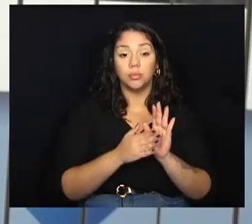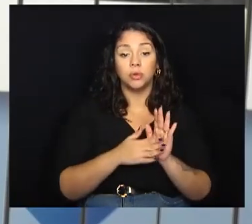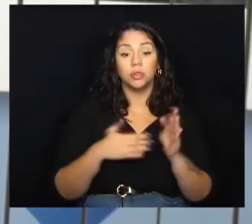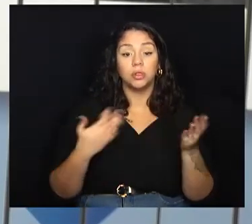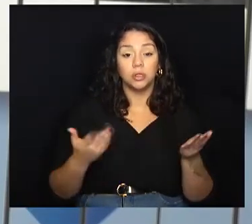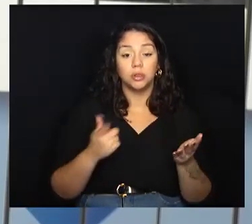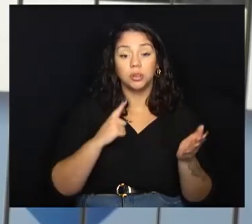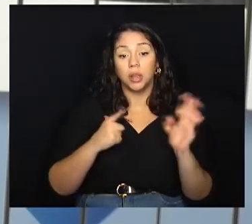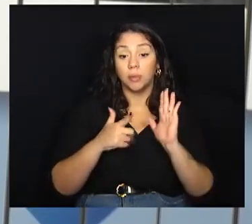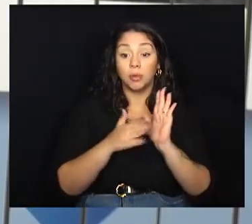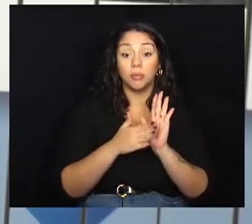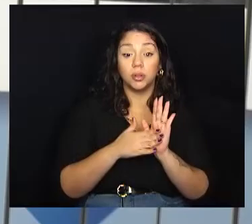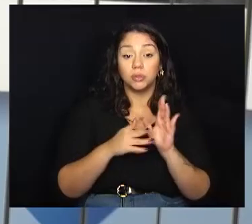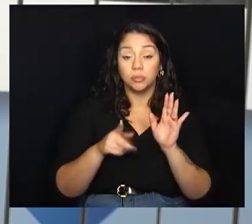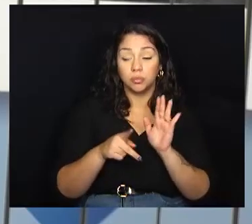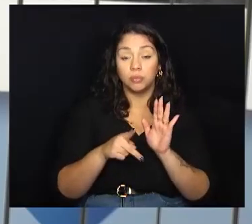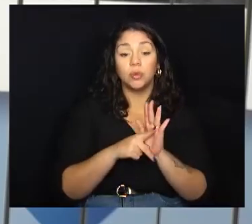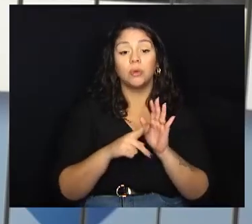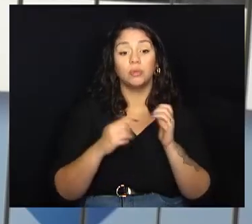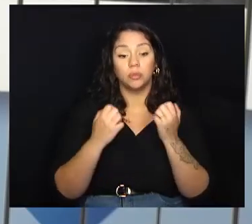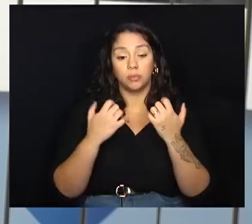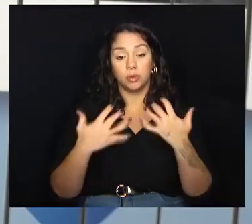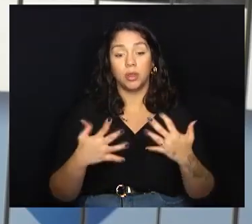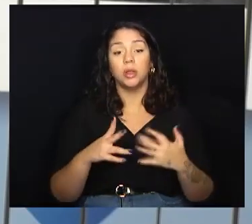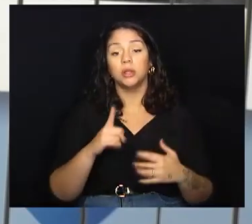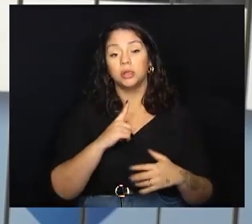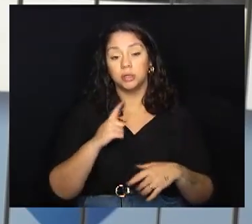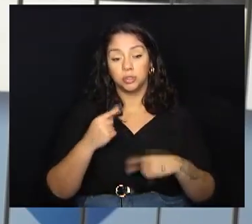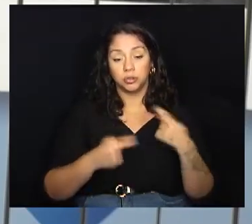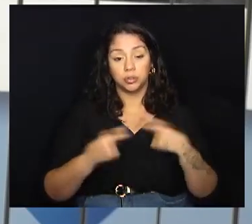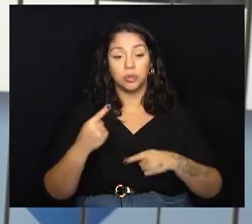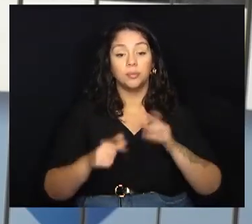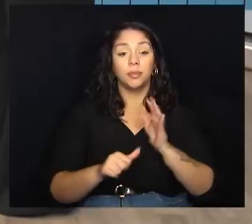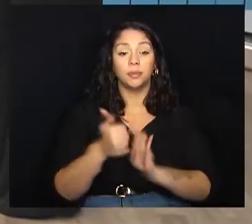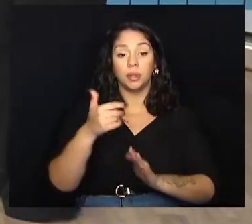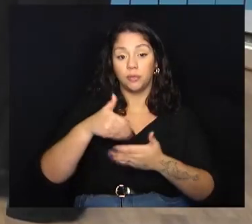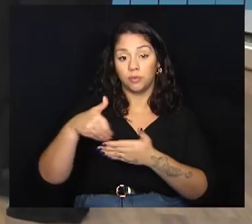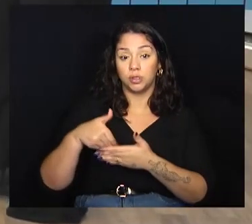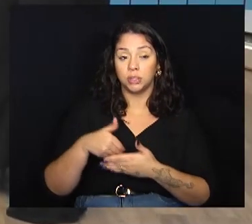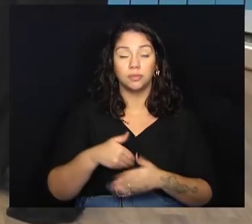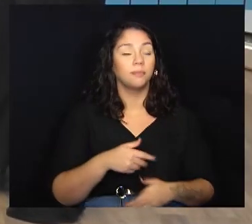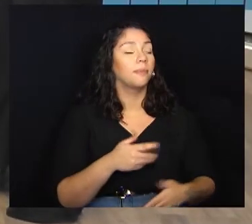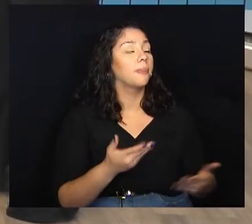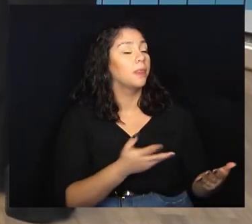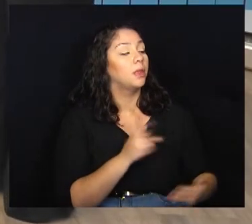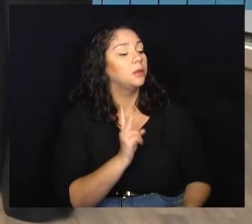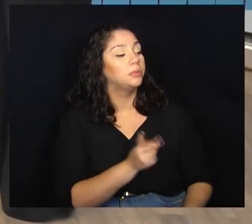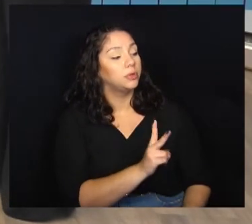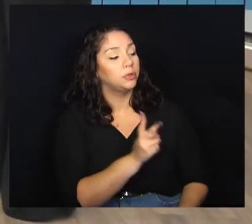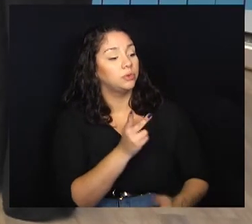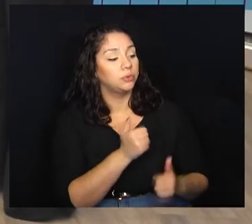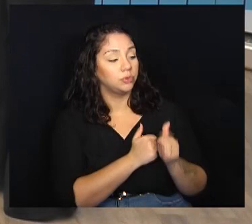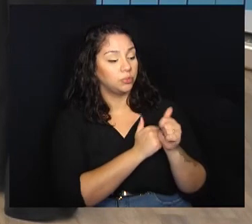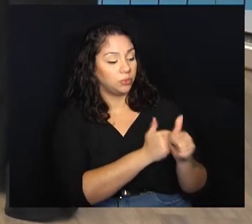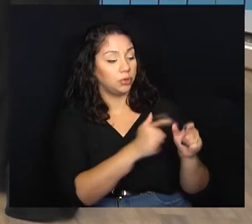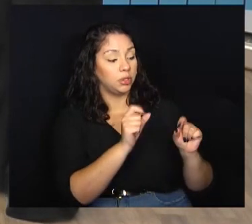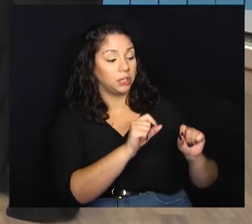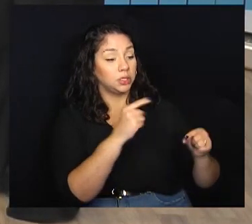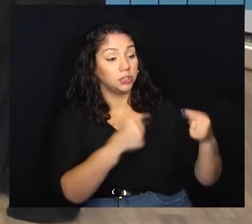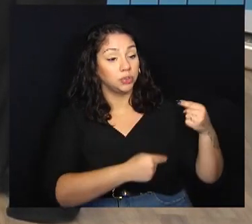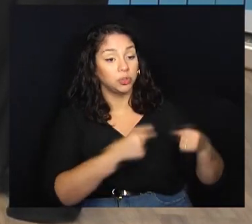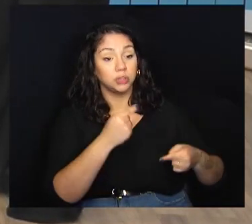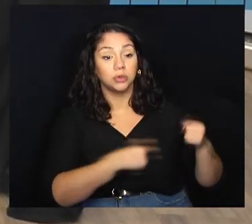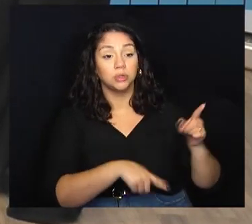então para o plenário para ser discutido em primeira votação. E a gente segue acompanhando então as discussões